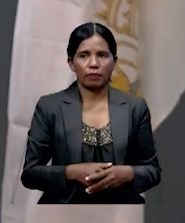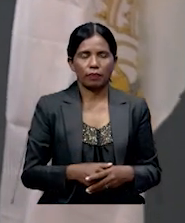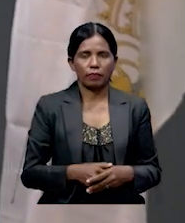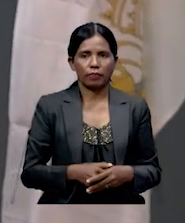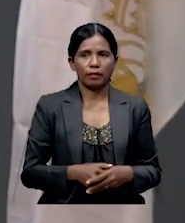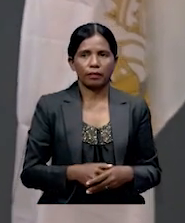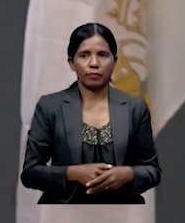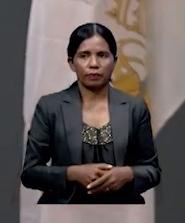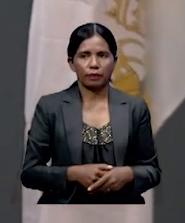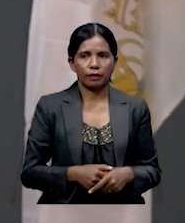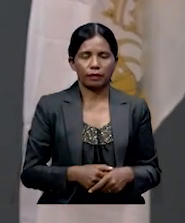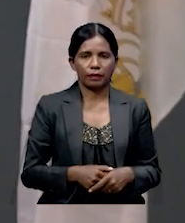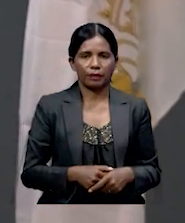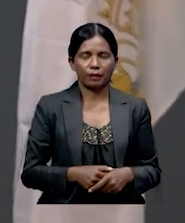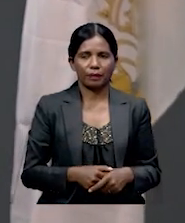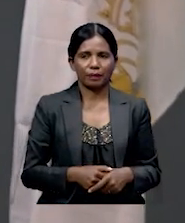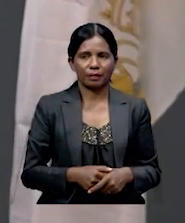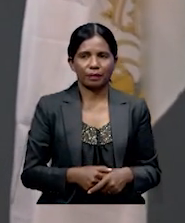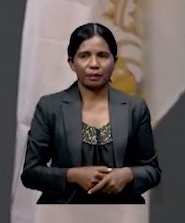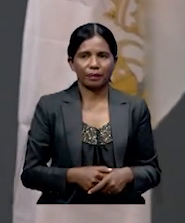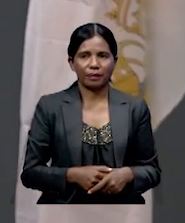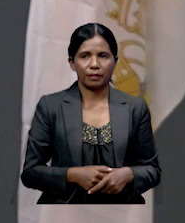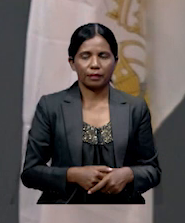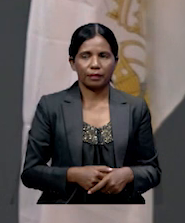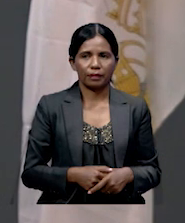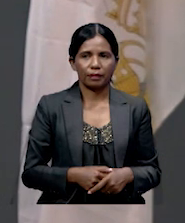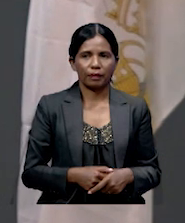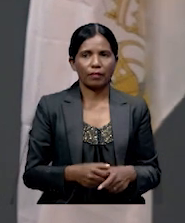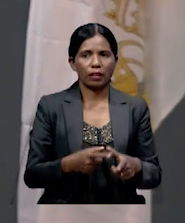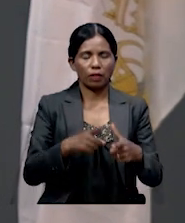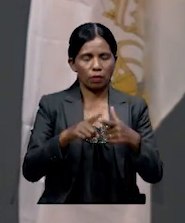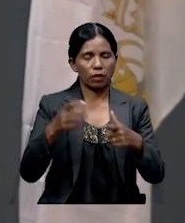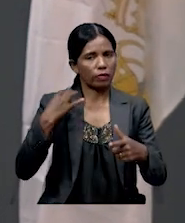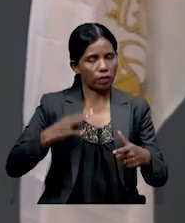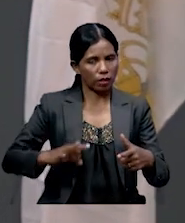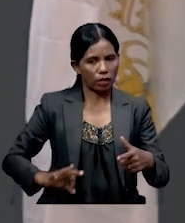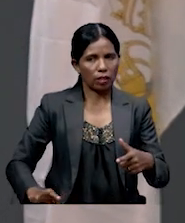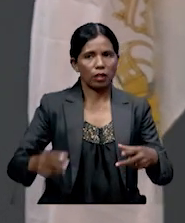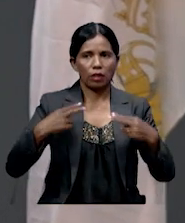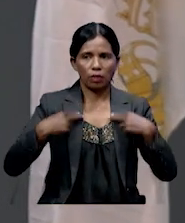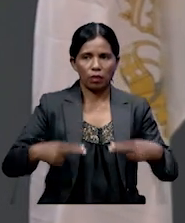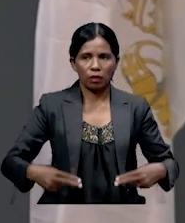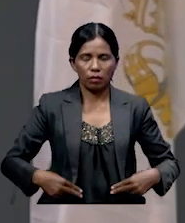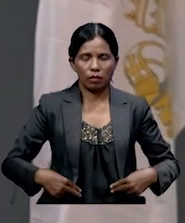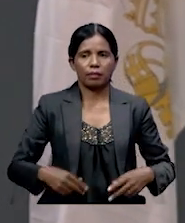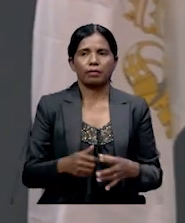fantasiosa, Deus tem o seu próximo. Hoje a fraternidade humana é uma